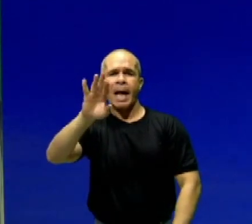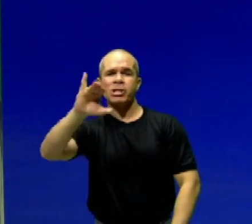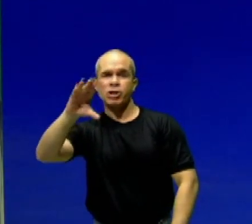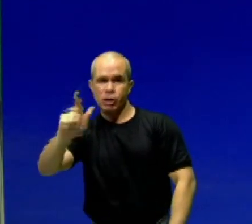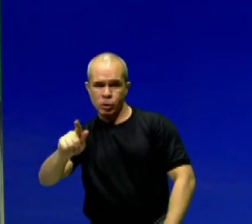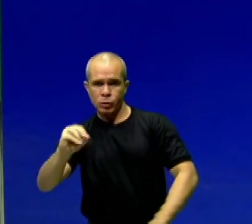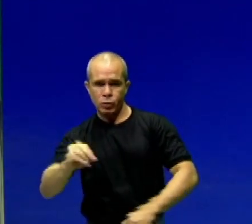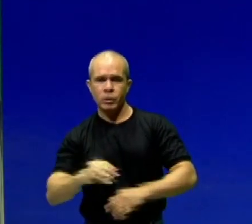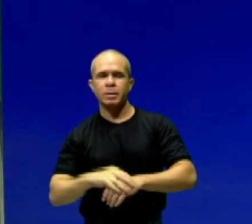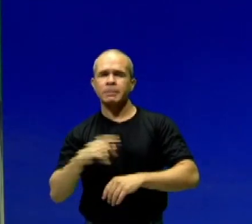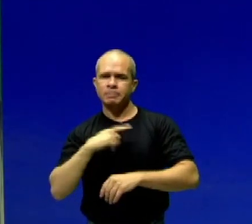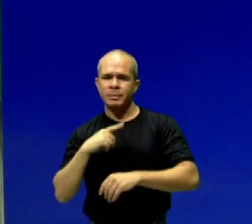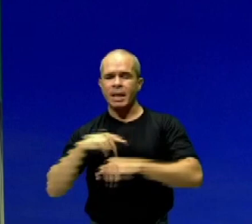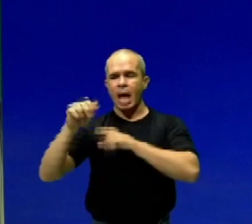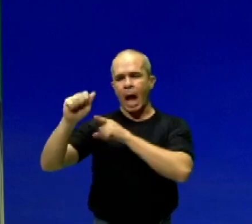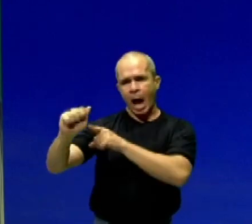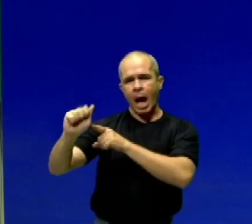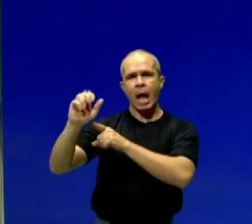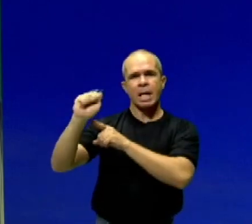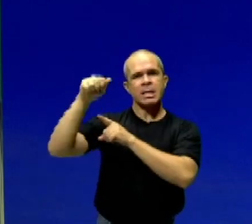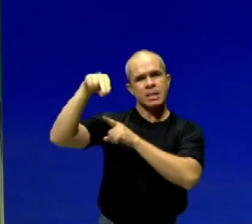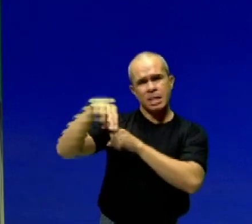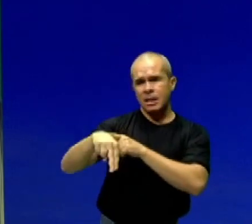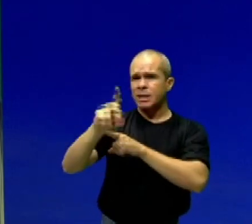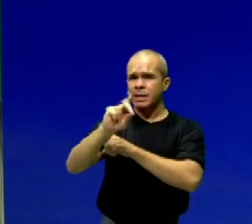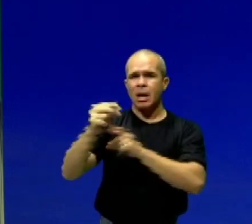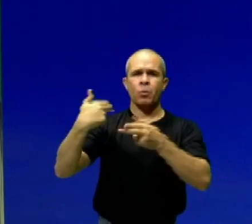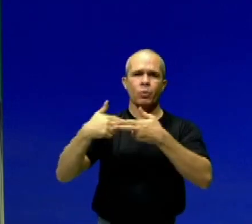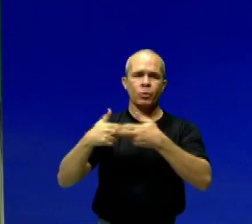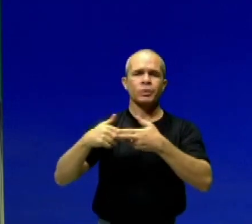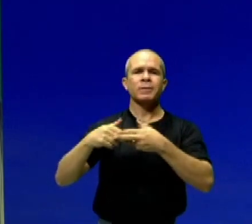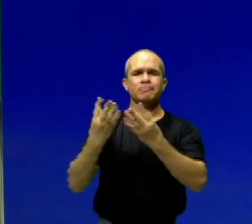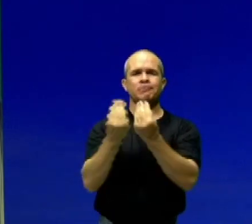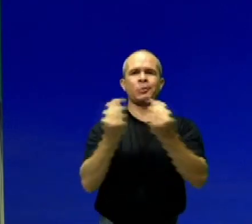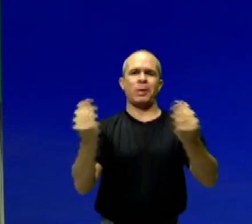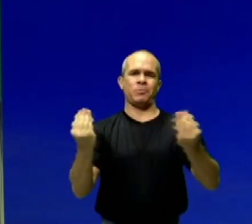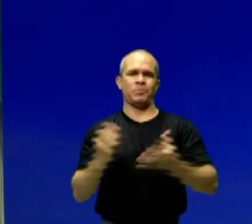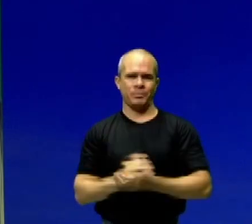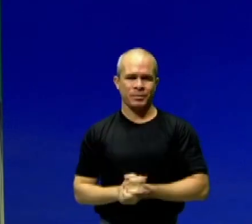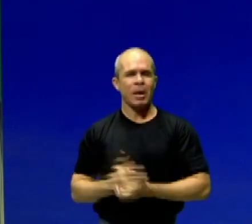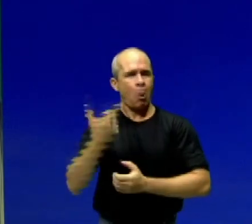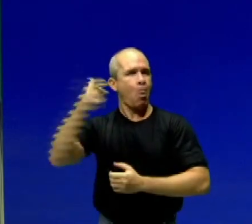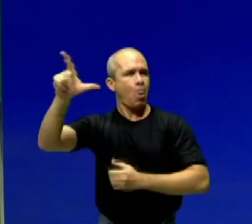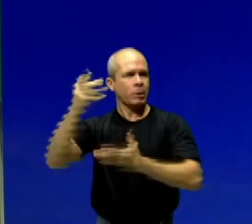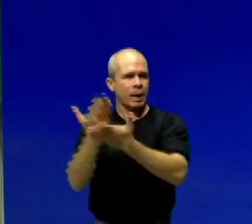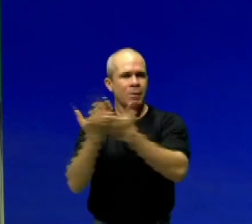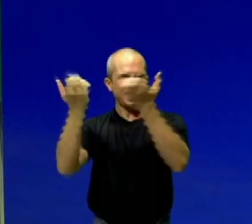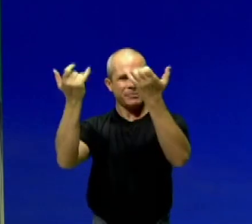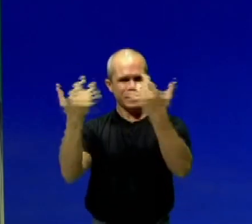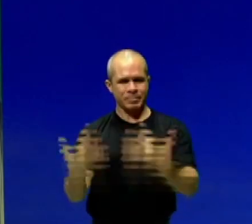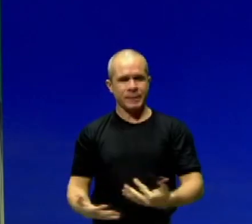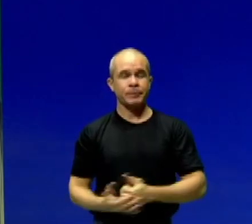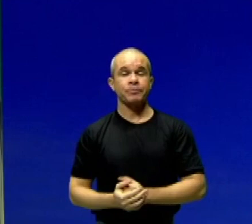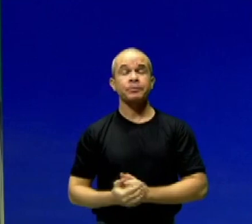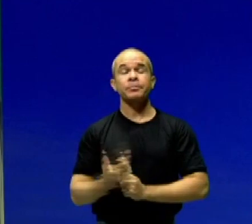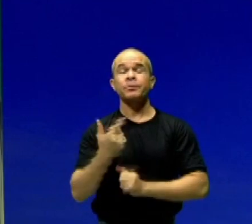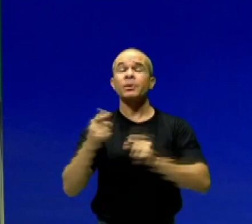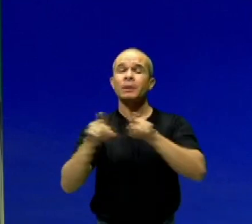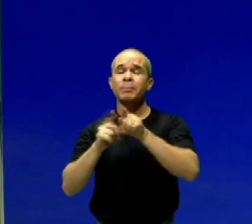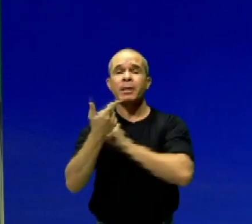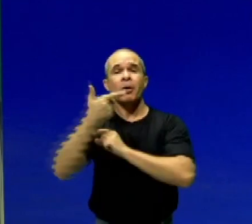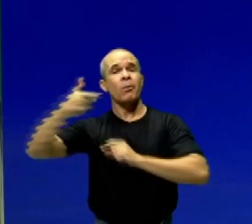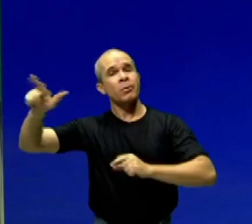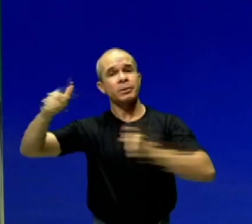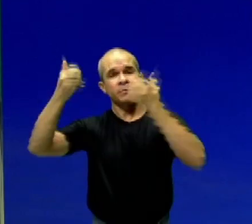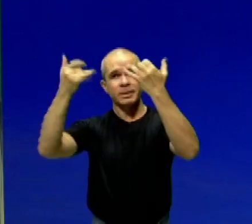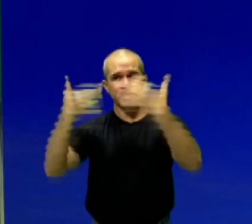artigos indefinidos, A e N, não se usam no plural, ok? Mas isso era em outra aula. Bom, outra coisa que nós vamos falar hoje